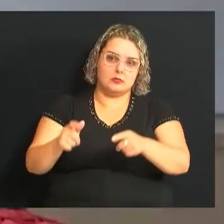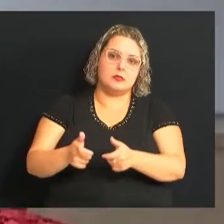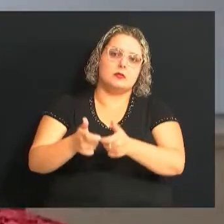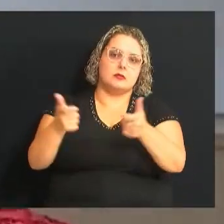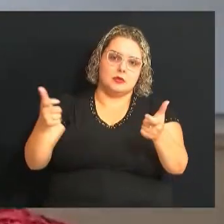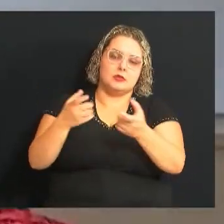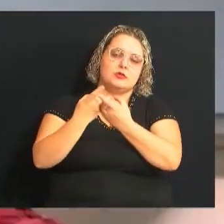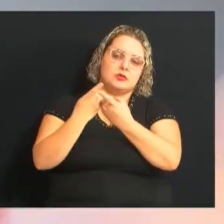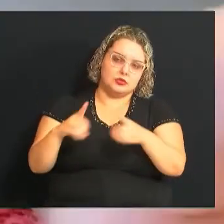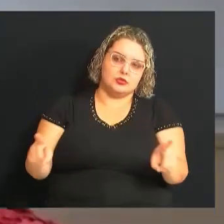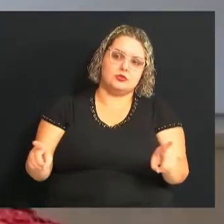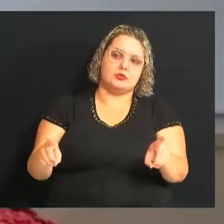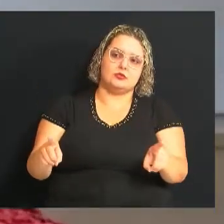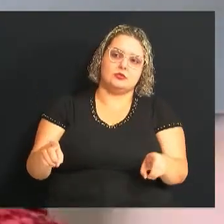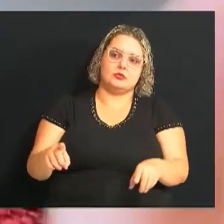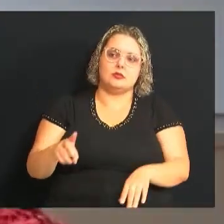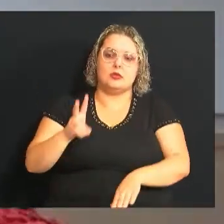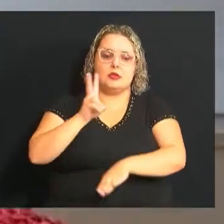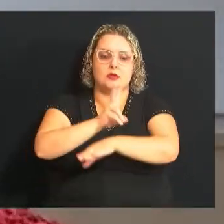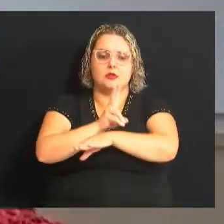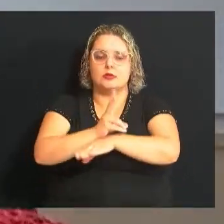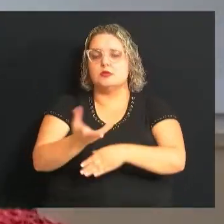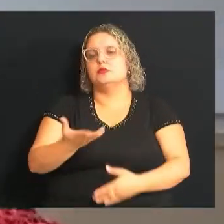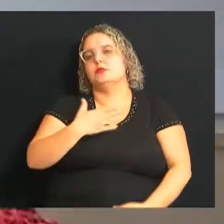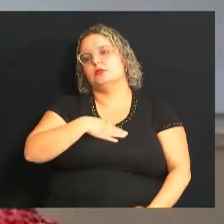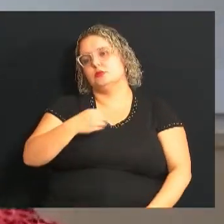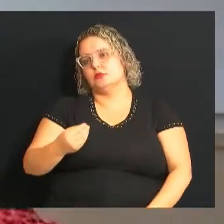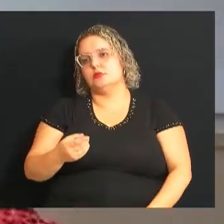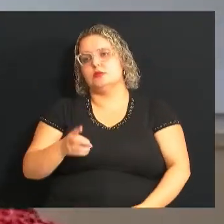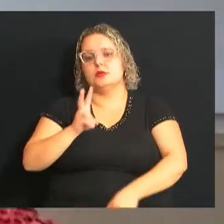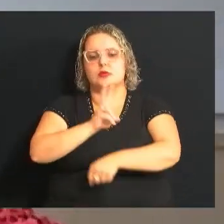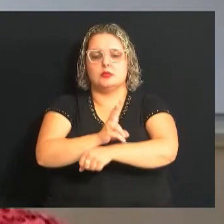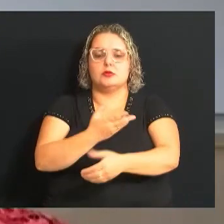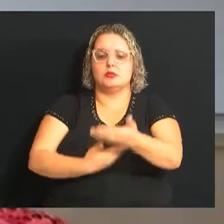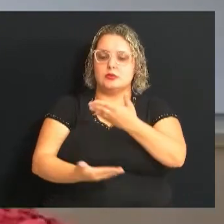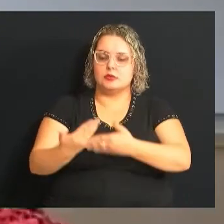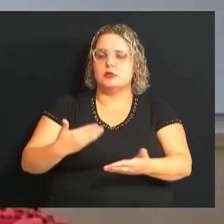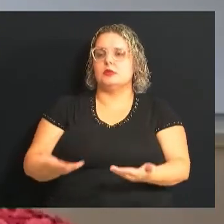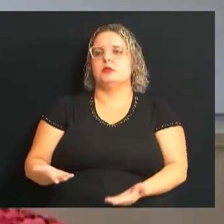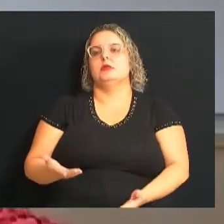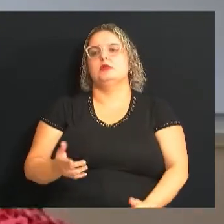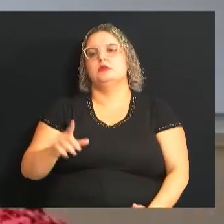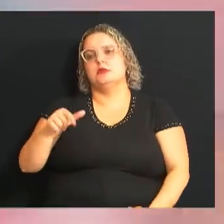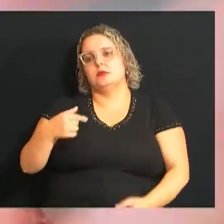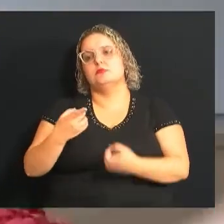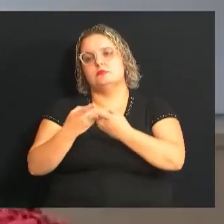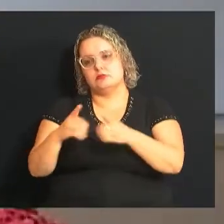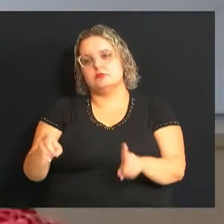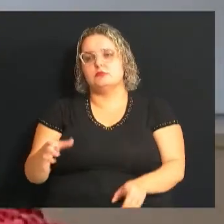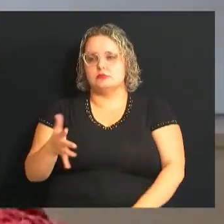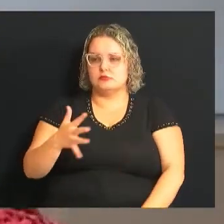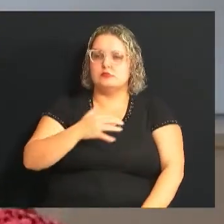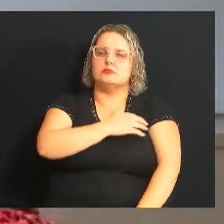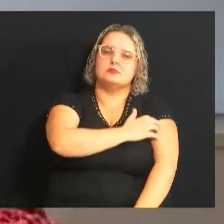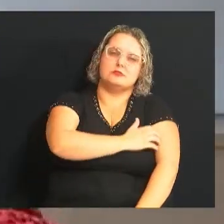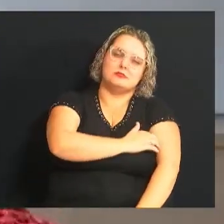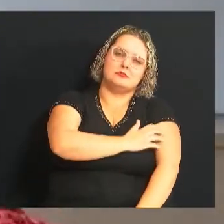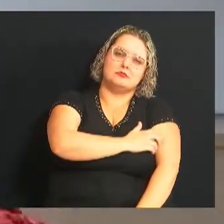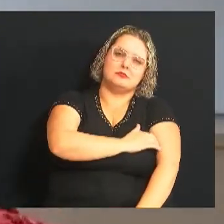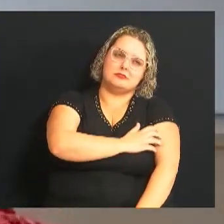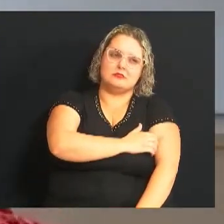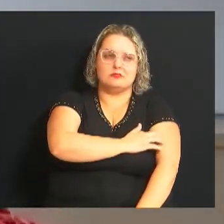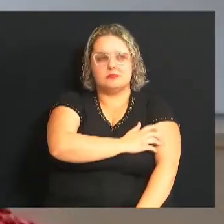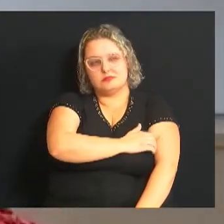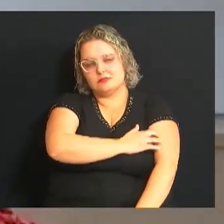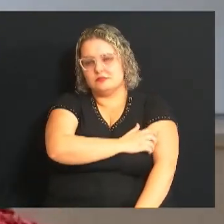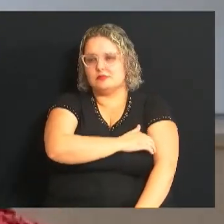de cuidados com os filhos, guarda compartilhada e questões pós-divórcio. Então, é uma faixa aproximadamente entre